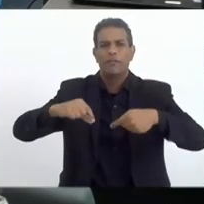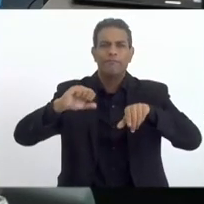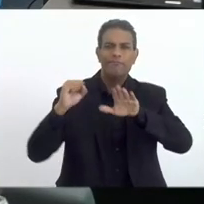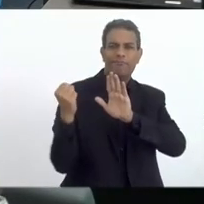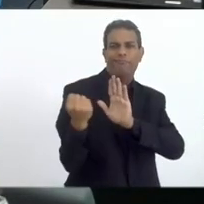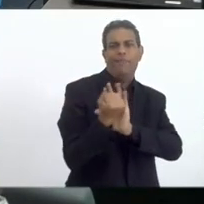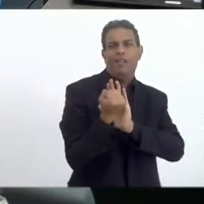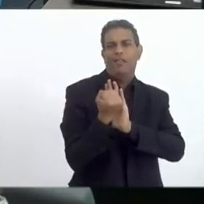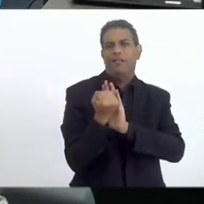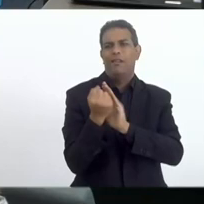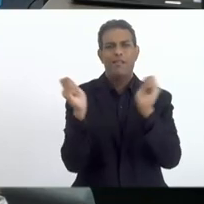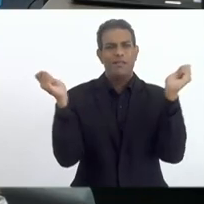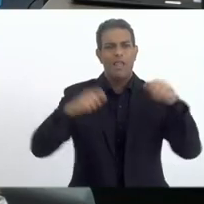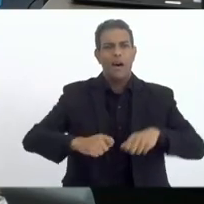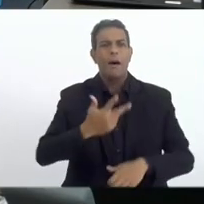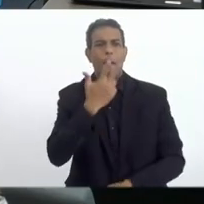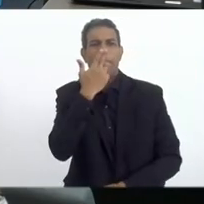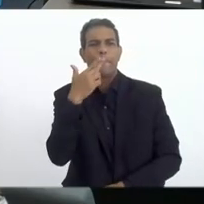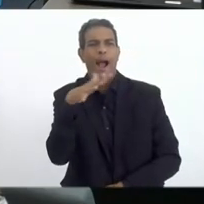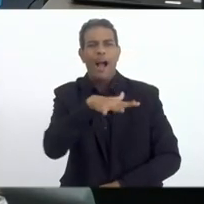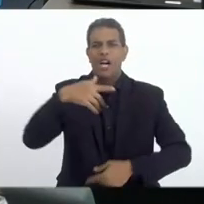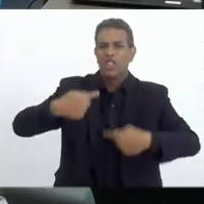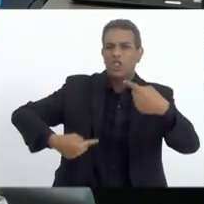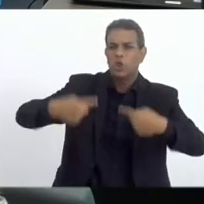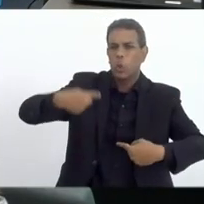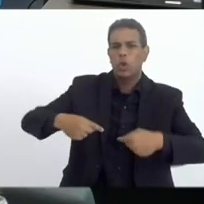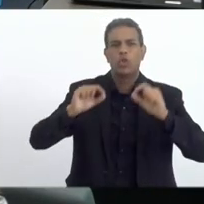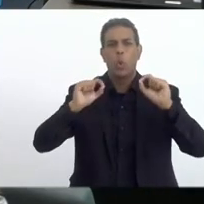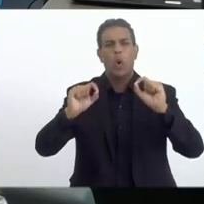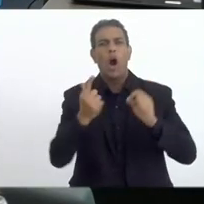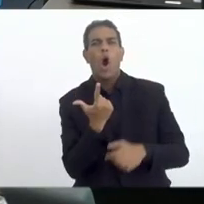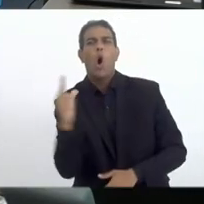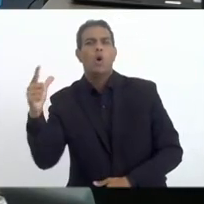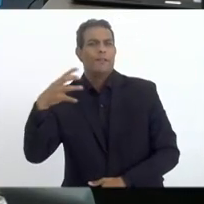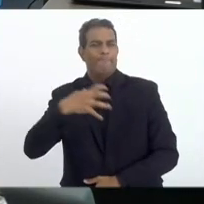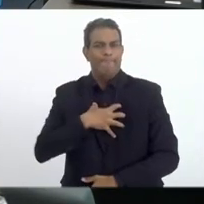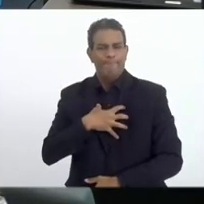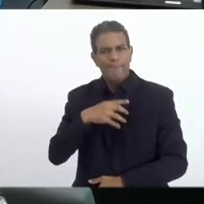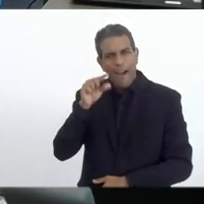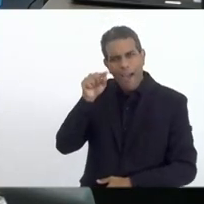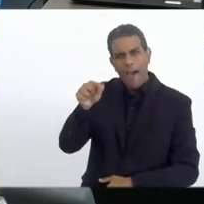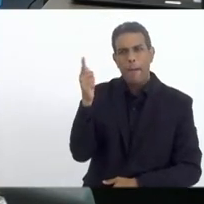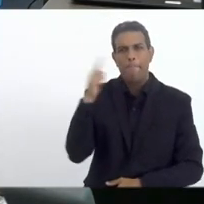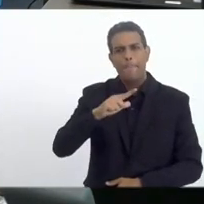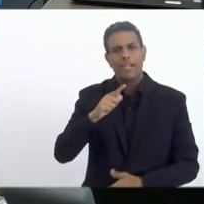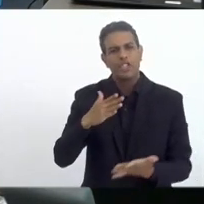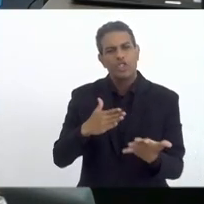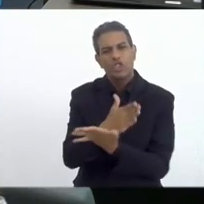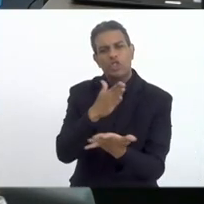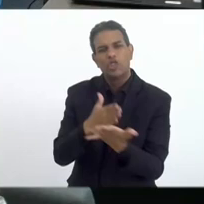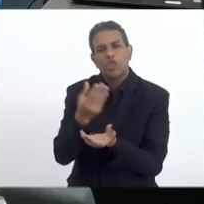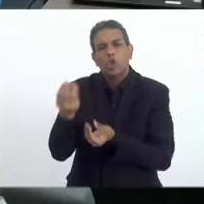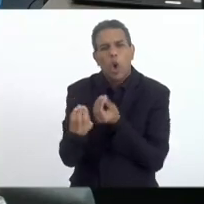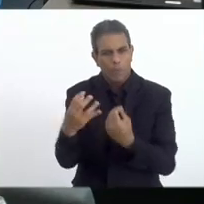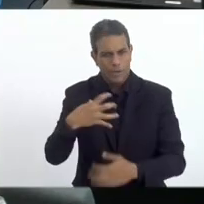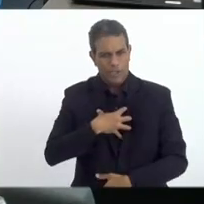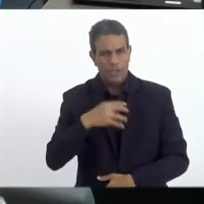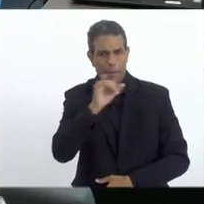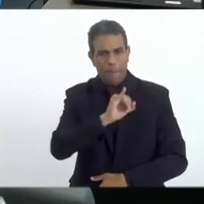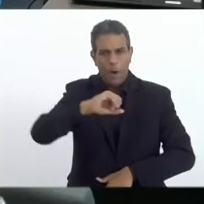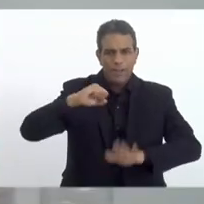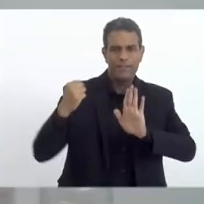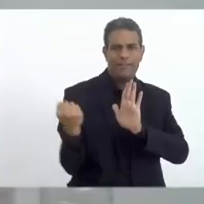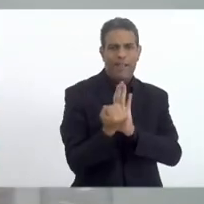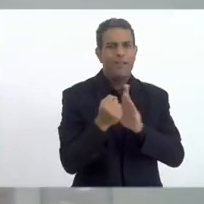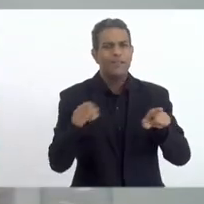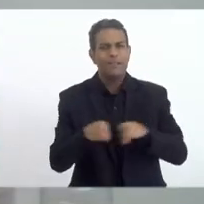nomenclatura, tá. Que me parece, pelas discussões preliminares que tive, que é outro ponto, é um ponto de alguma divergência. Sim, é importante sim, a gente enfrentar